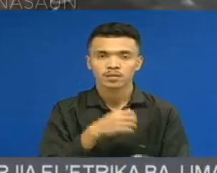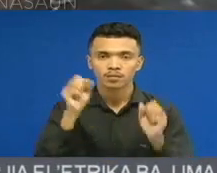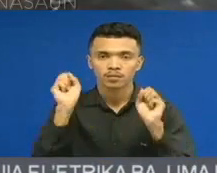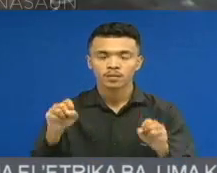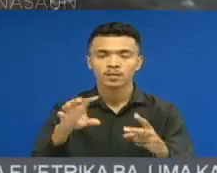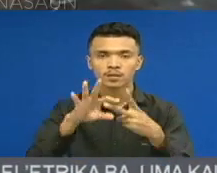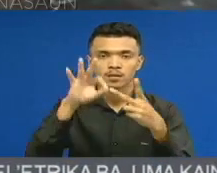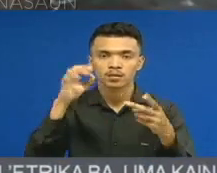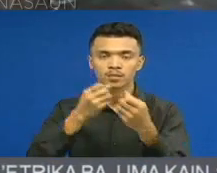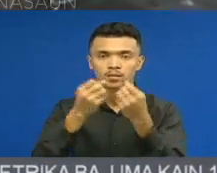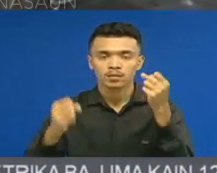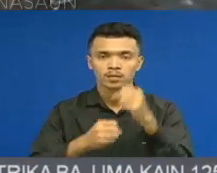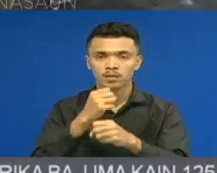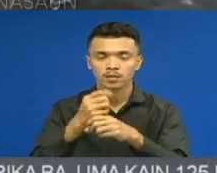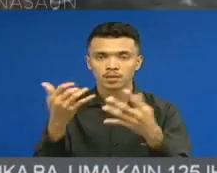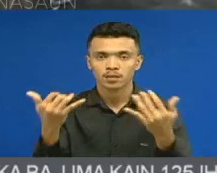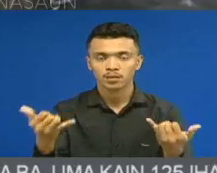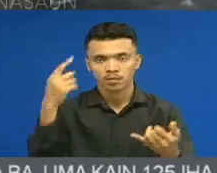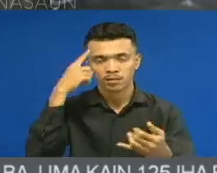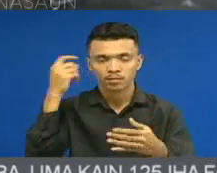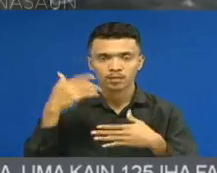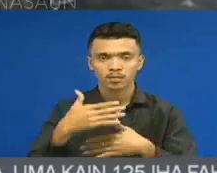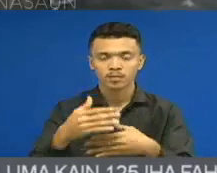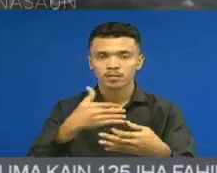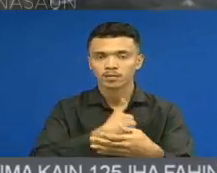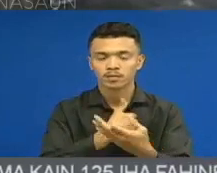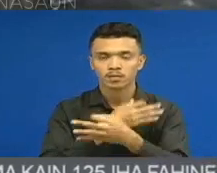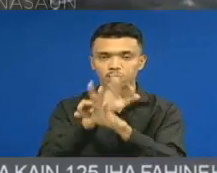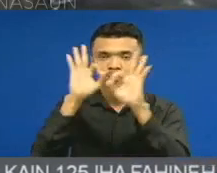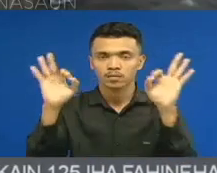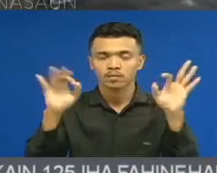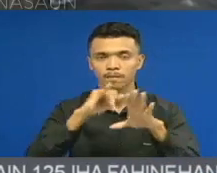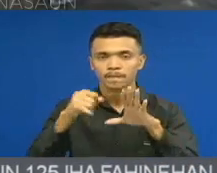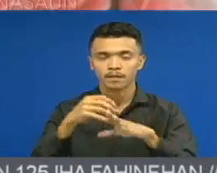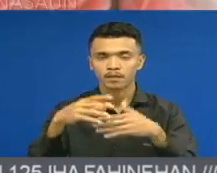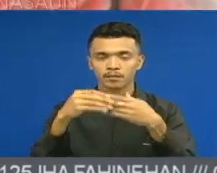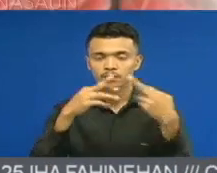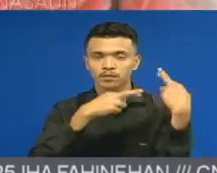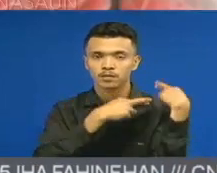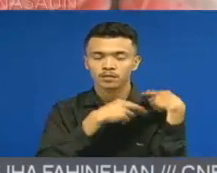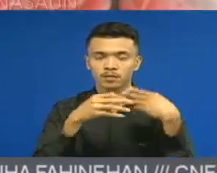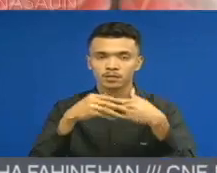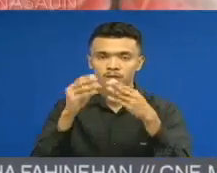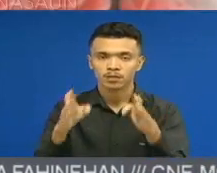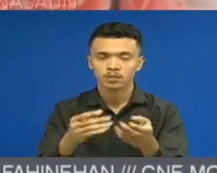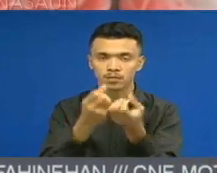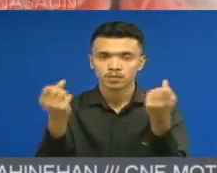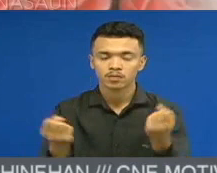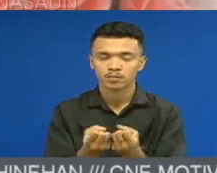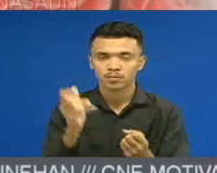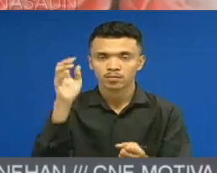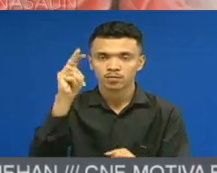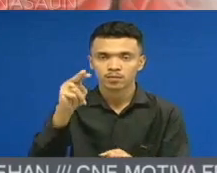elisan suku tinane tamban ye prosesu sidak termina inklui mandatu lideransa suku nia iha esu suku